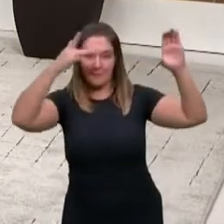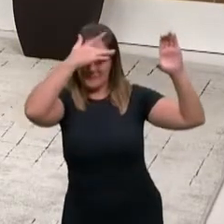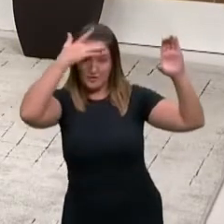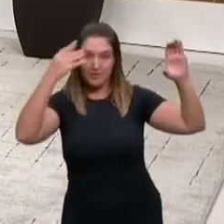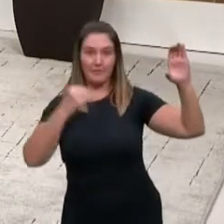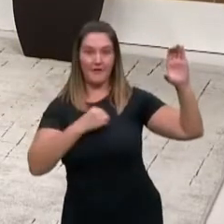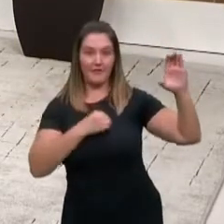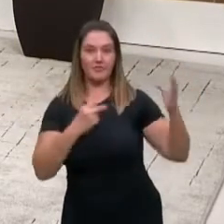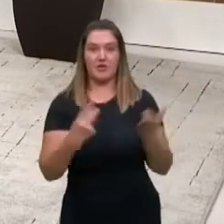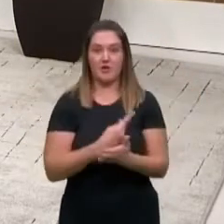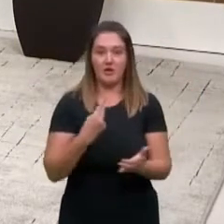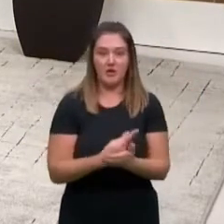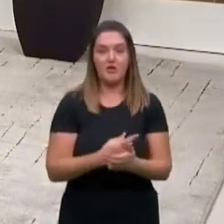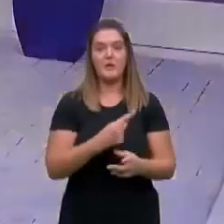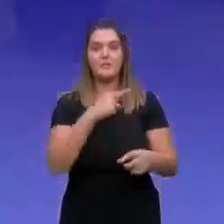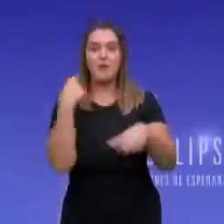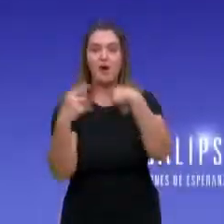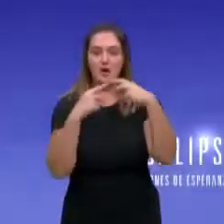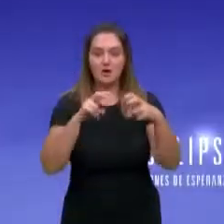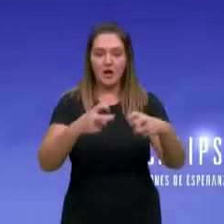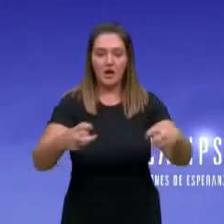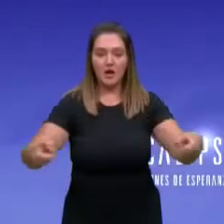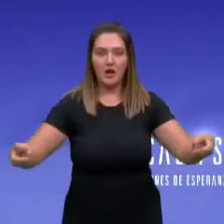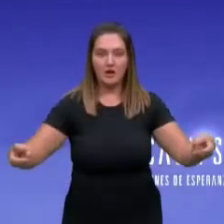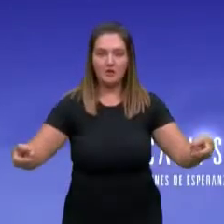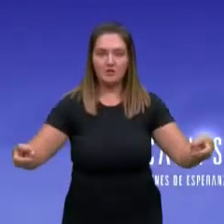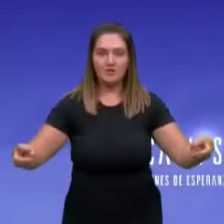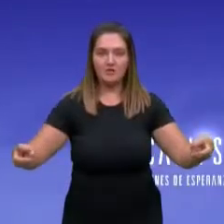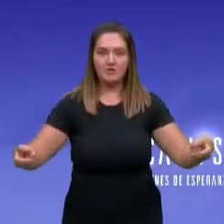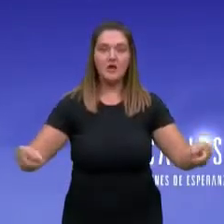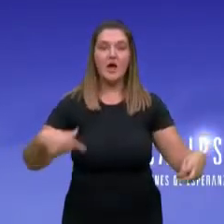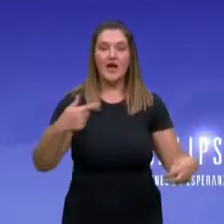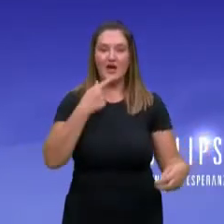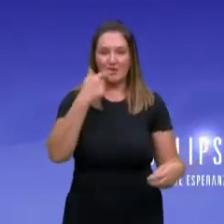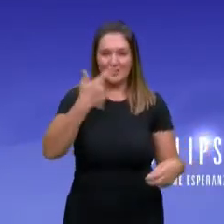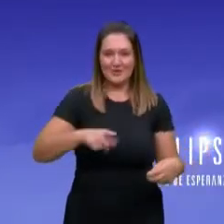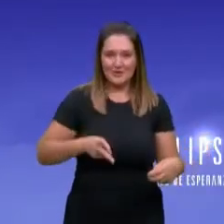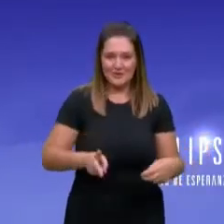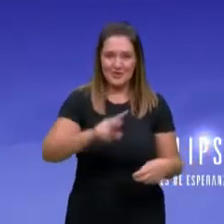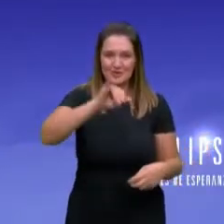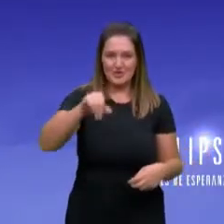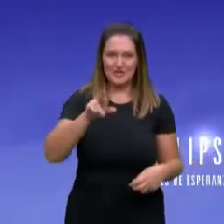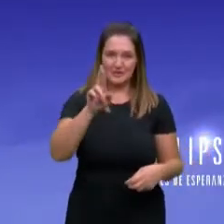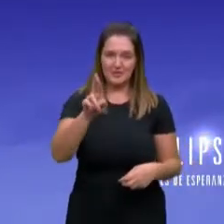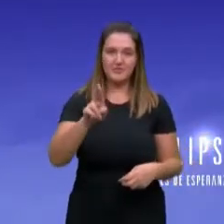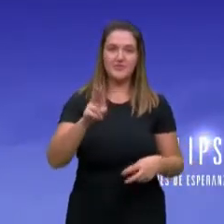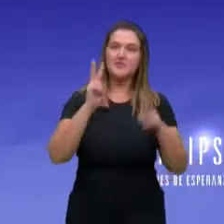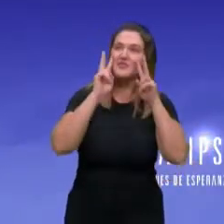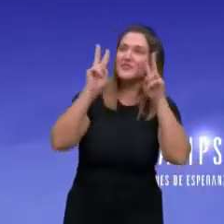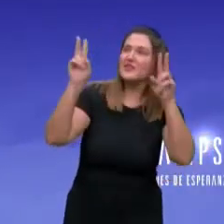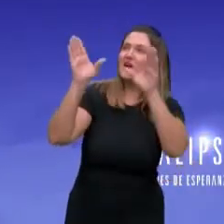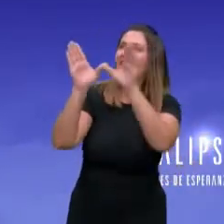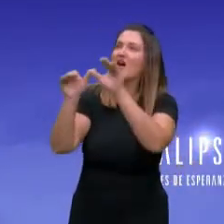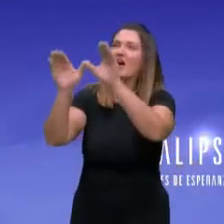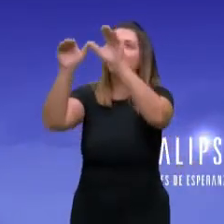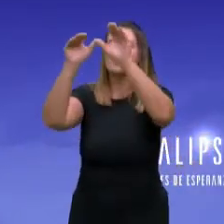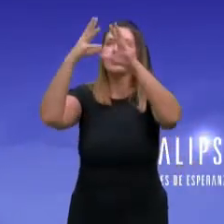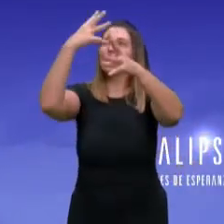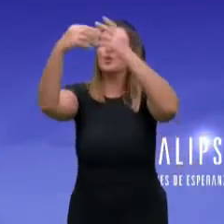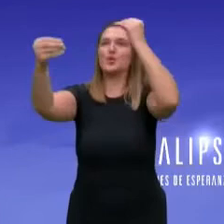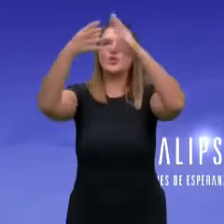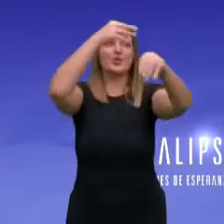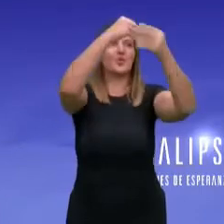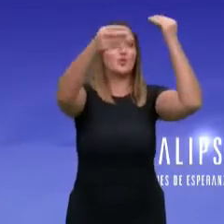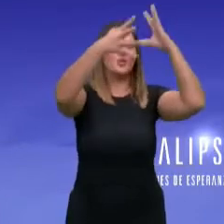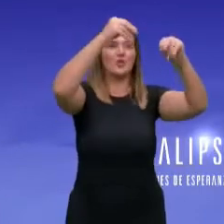mortas no pó da terra. Então o 25 fala, olhei e não havia homem nenhum. E fala assim, e todas as aves dos céus tinham